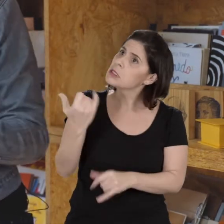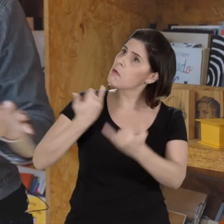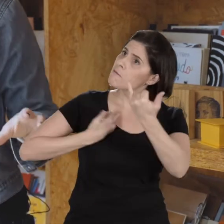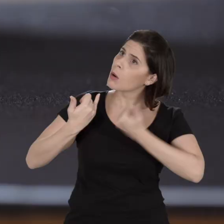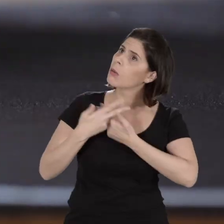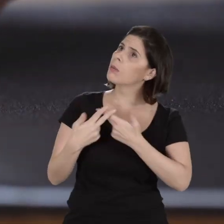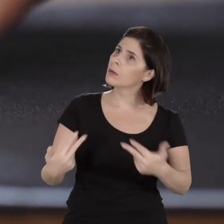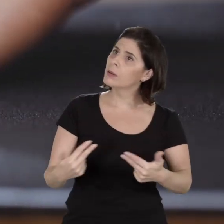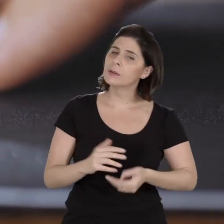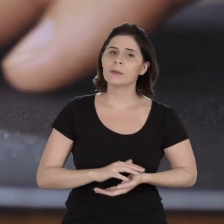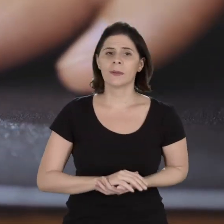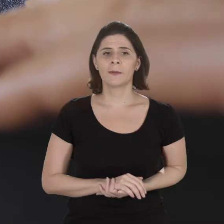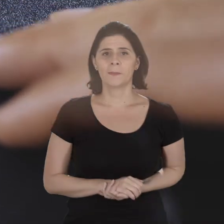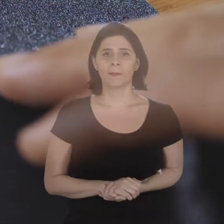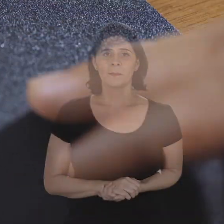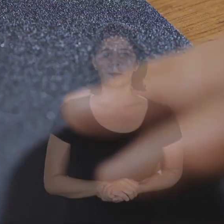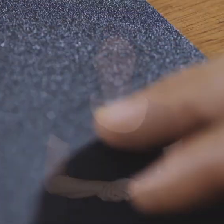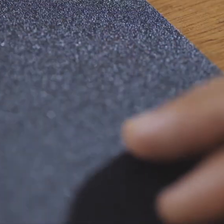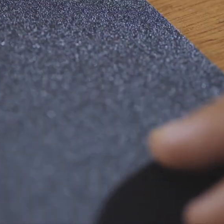algo para ela.